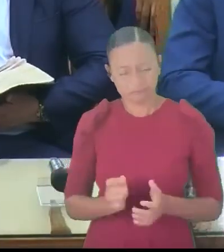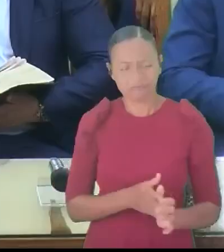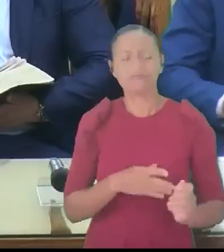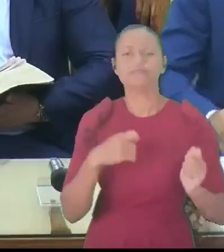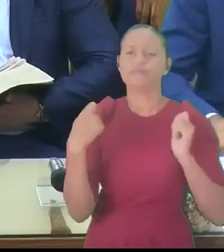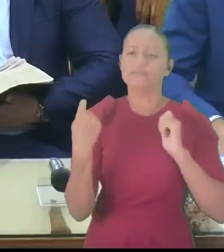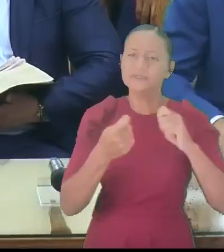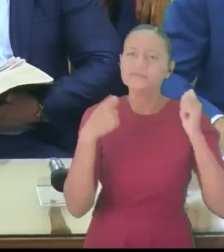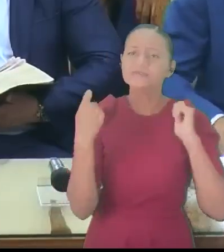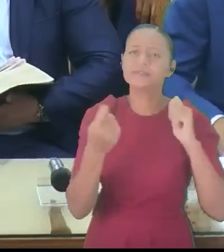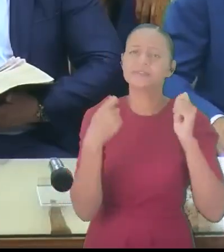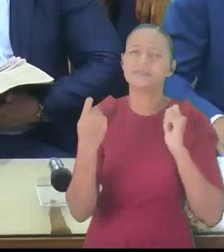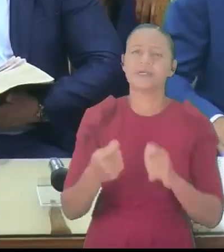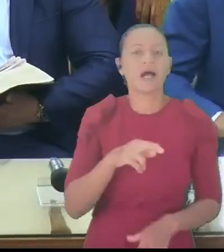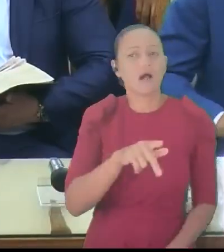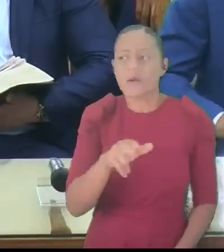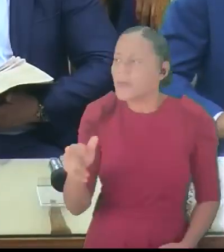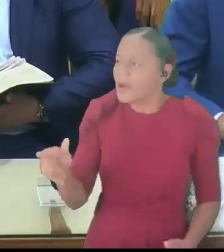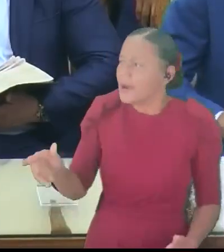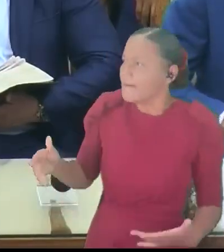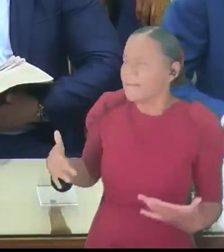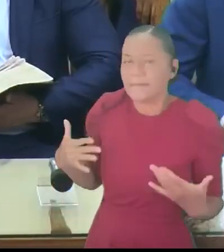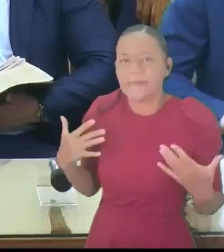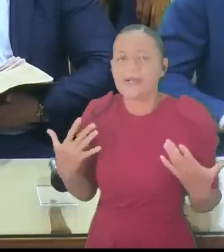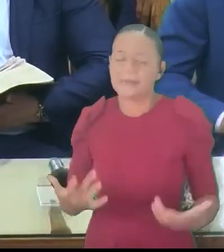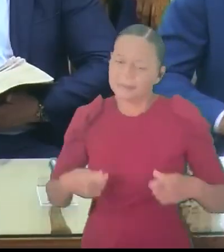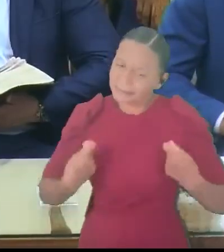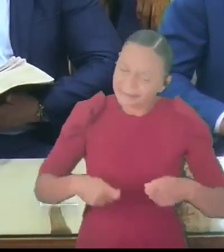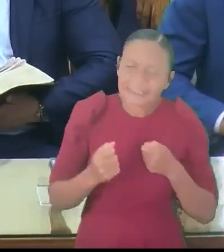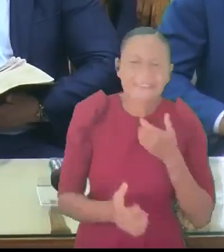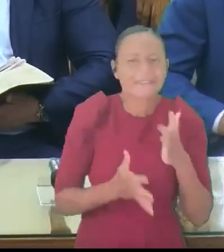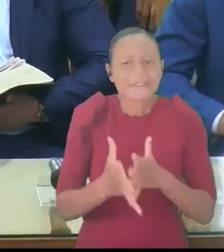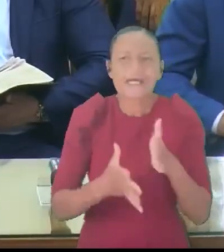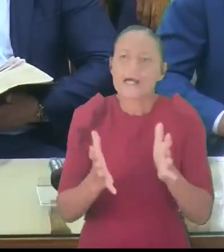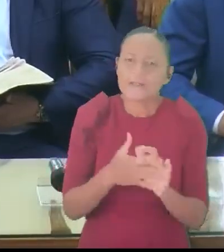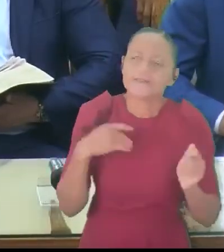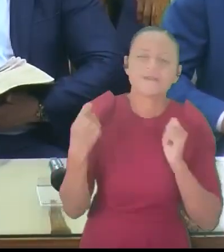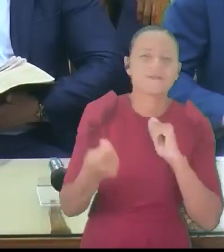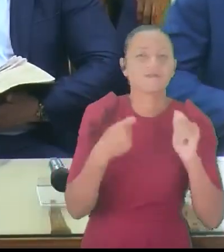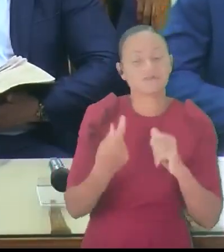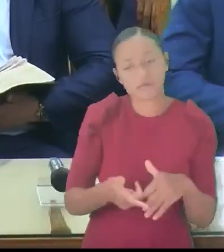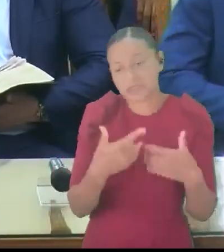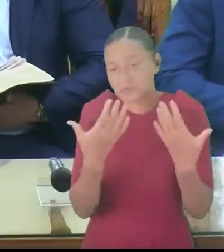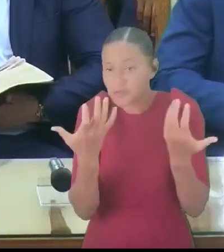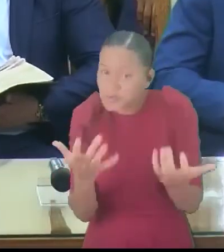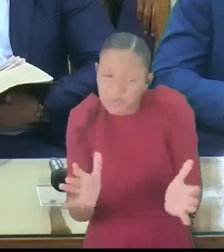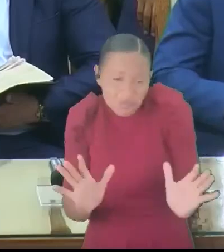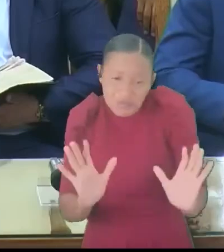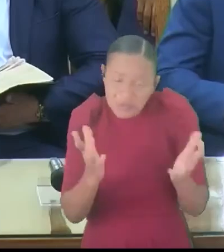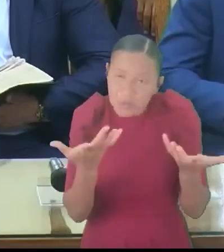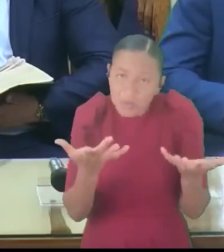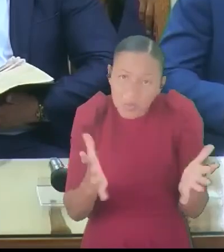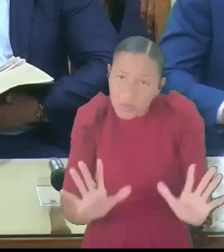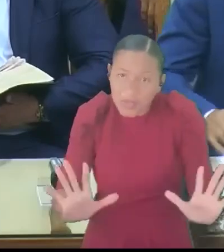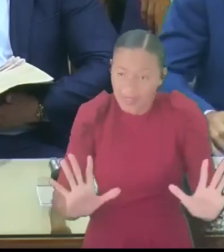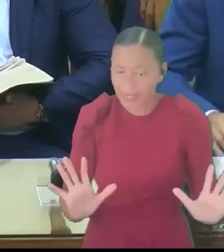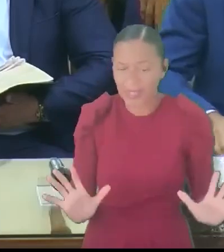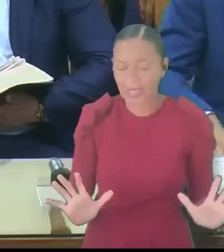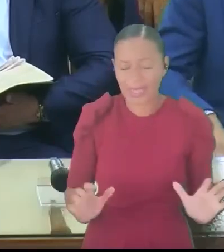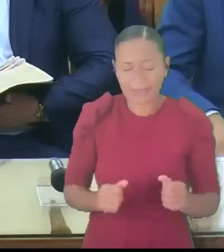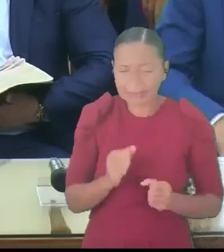Aleluia! Irmão, não dá para falar isso sem dar aleluia. Eu tenho que dar aleluia. Vocês não dão porque vocês não sabem o segredo.